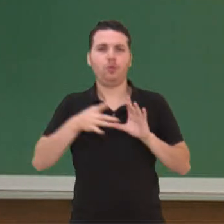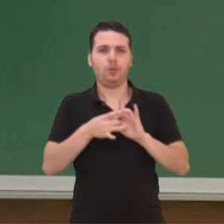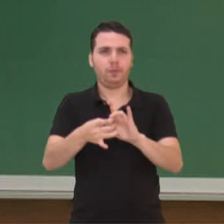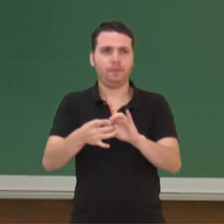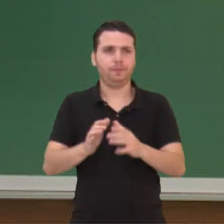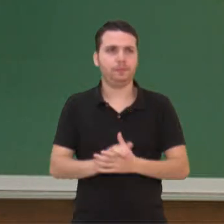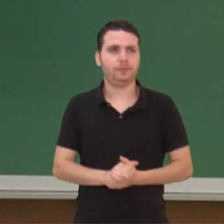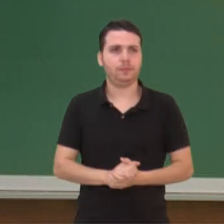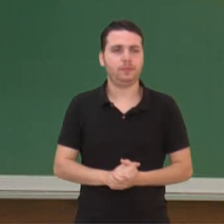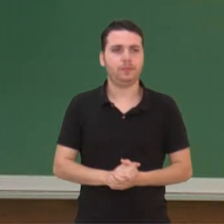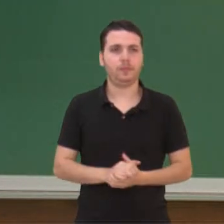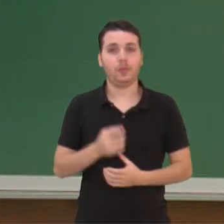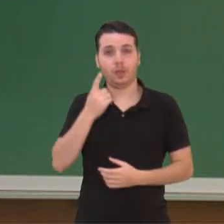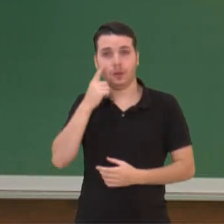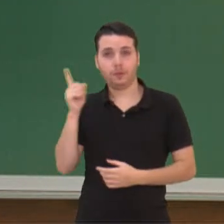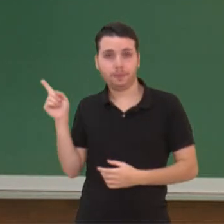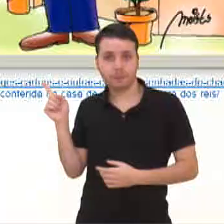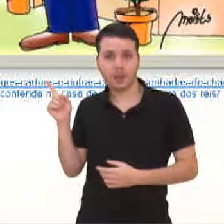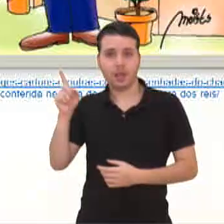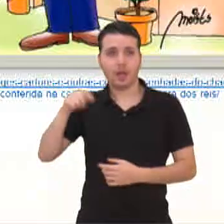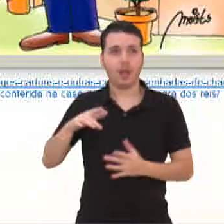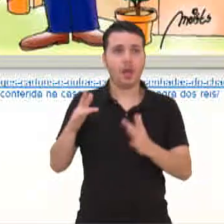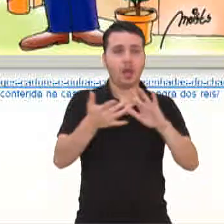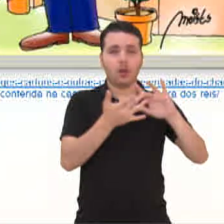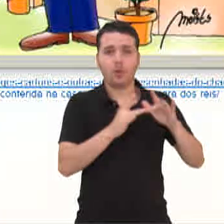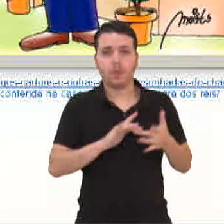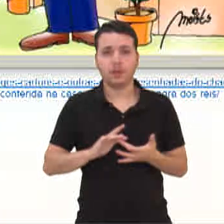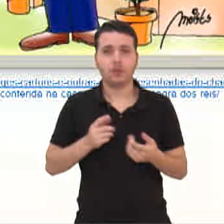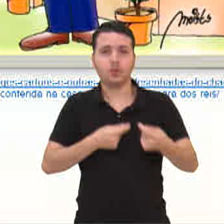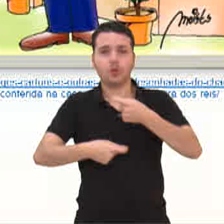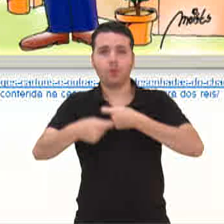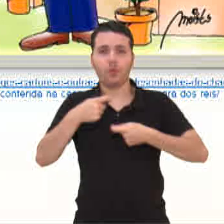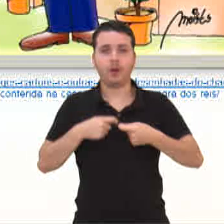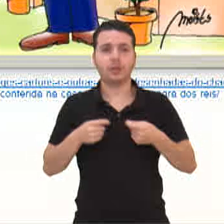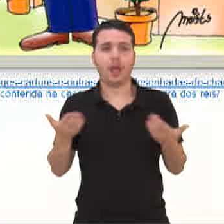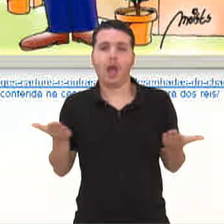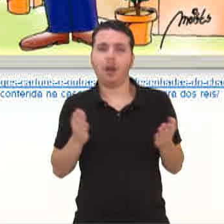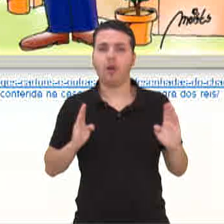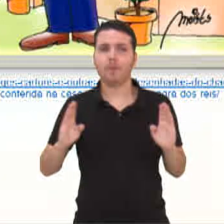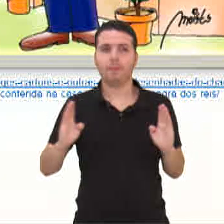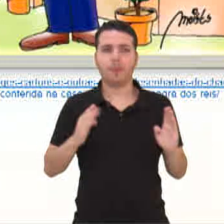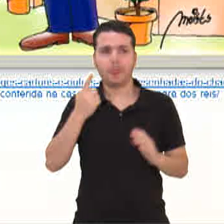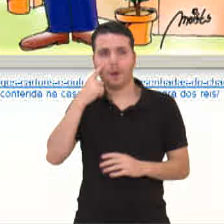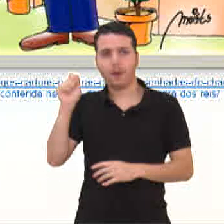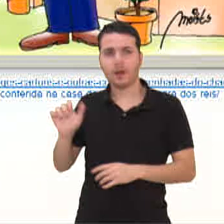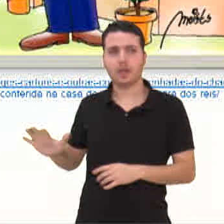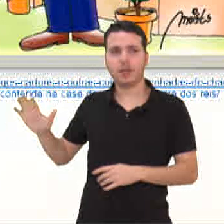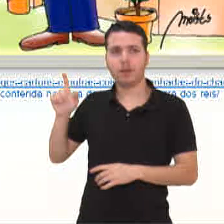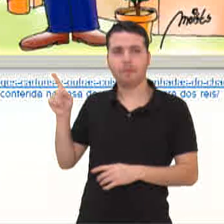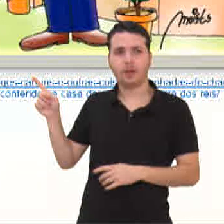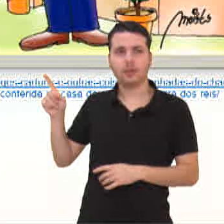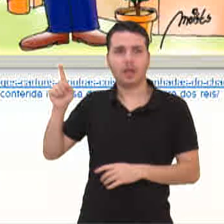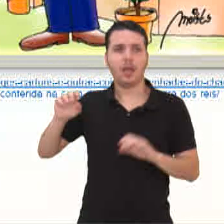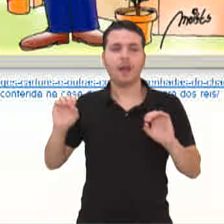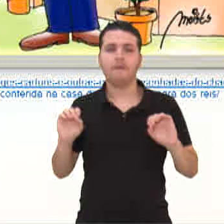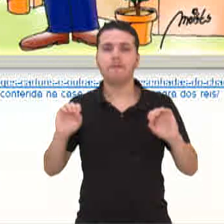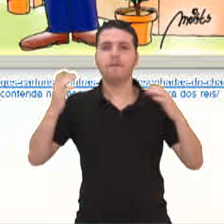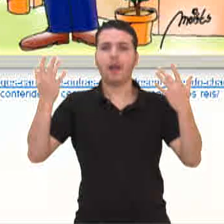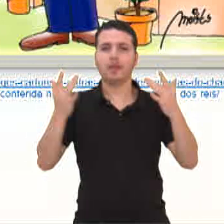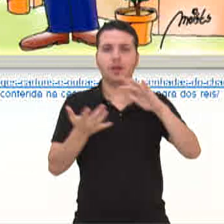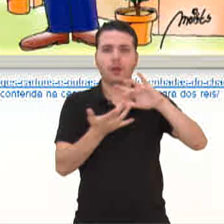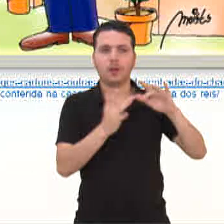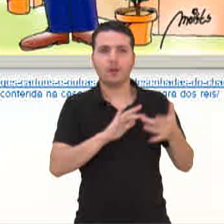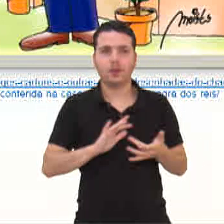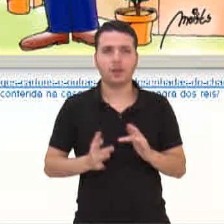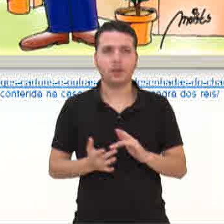comércio mundial no cenário atual. Então perceba que nós temos aqui uma imagem que fala ali festa da globalização, seja bem-vindo